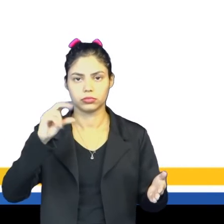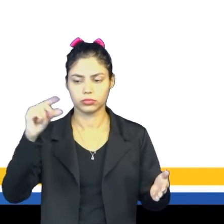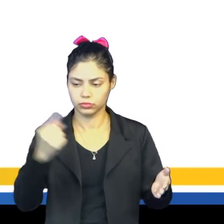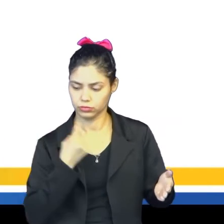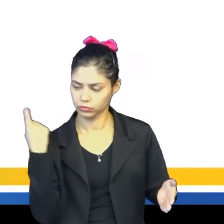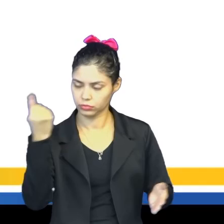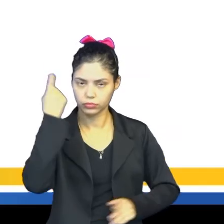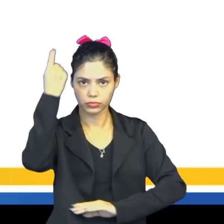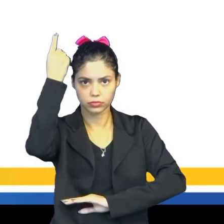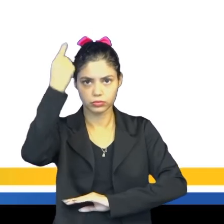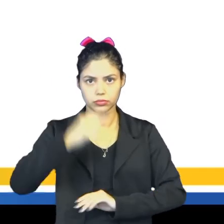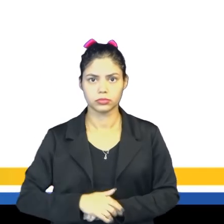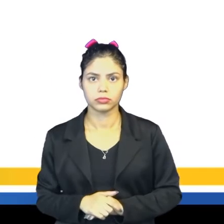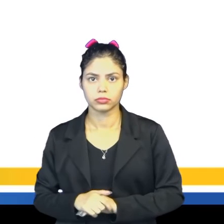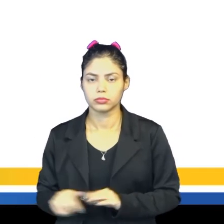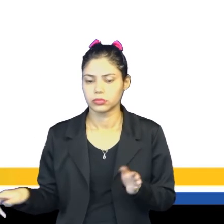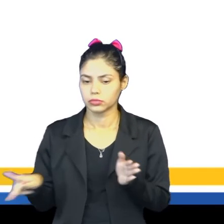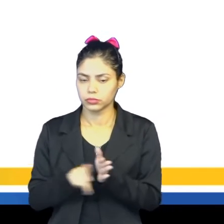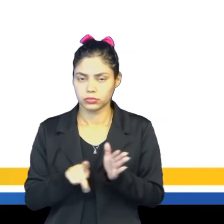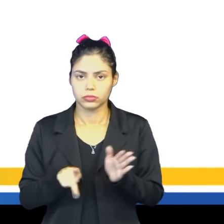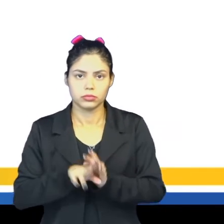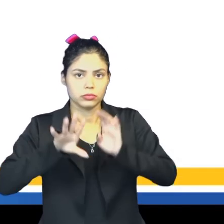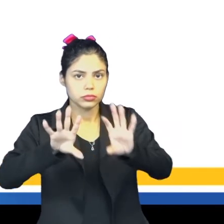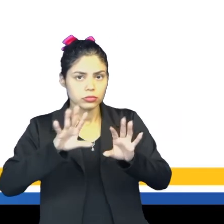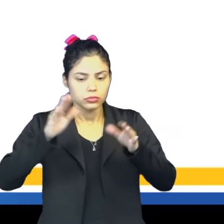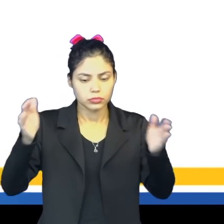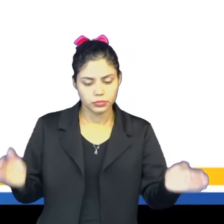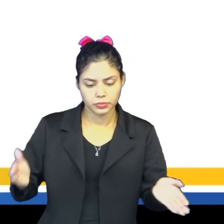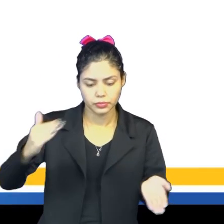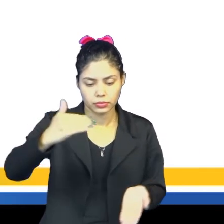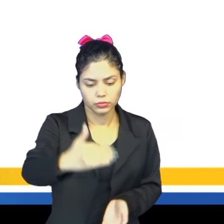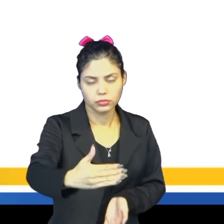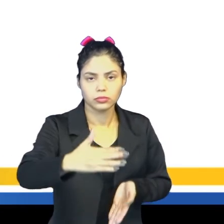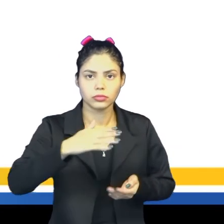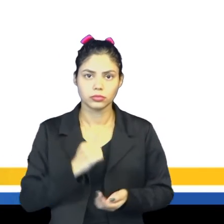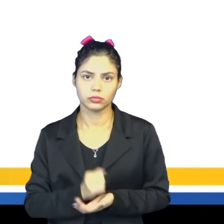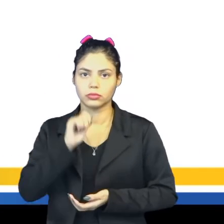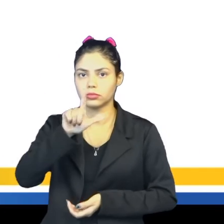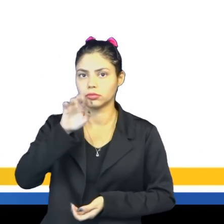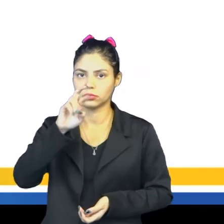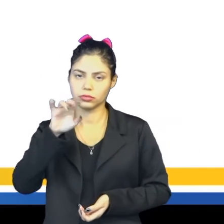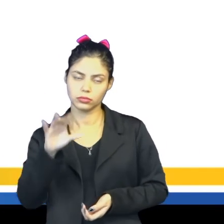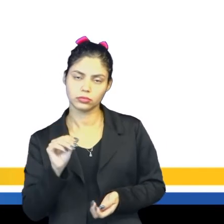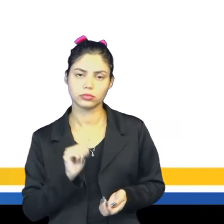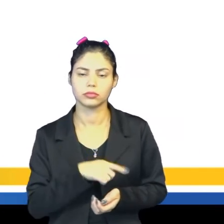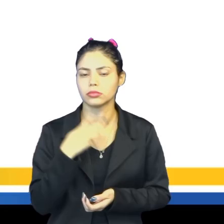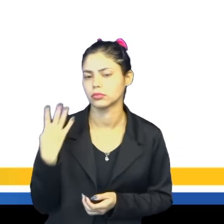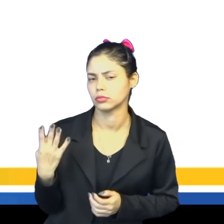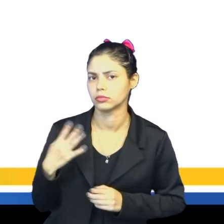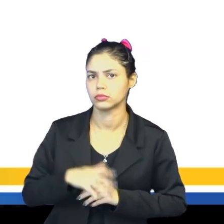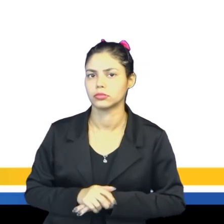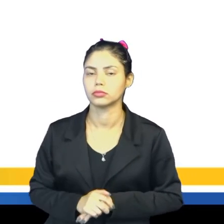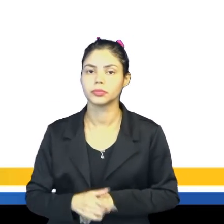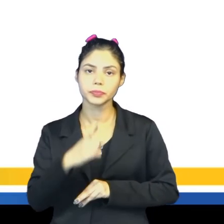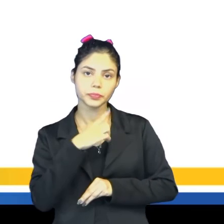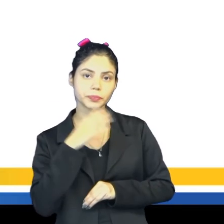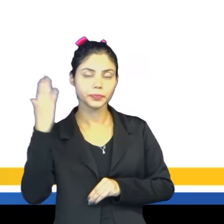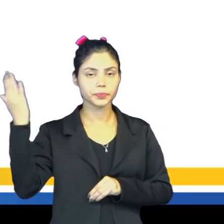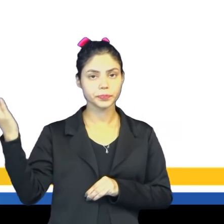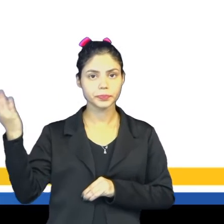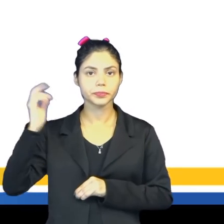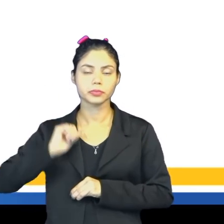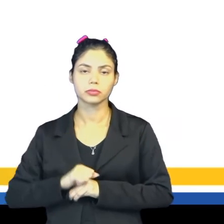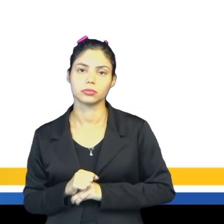de altura. A capacidade desse tanque em litros é de quanto? Aí nós temos